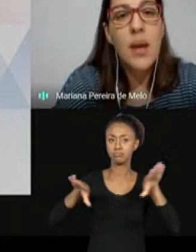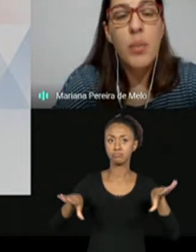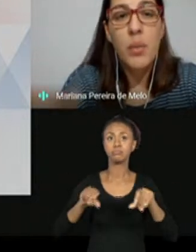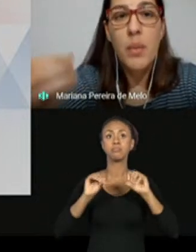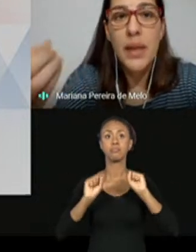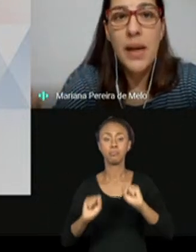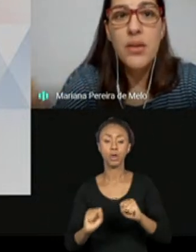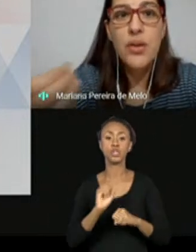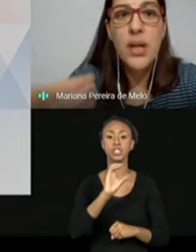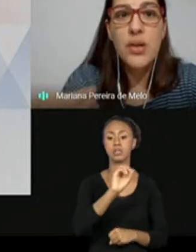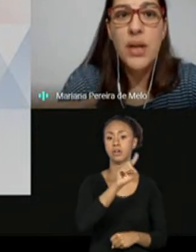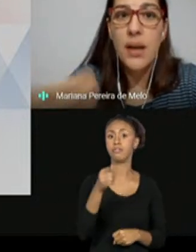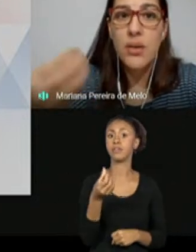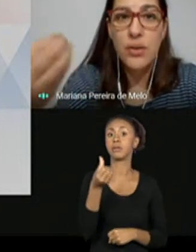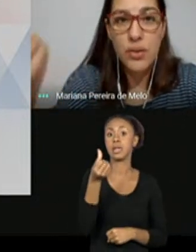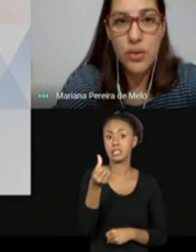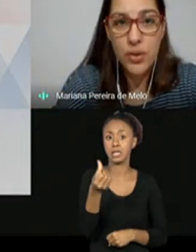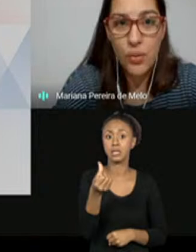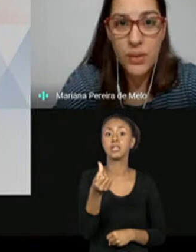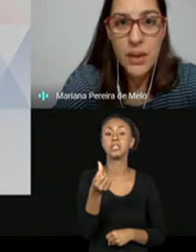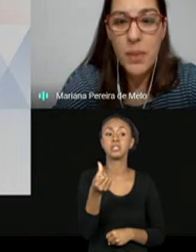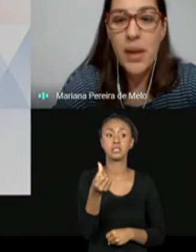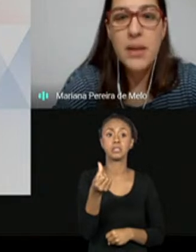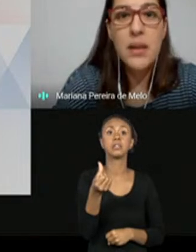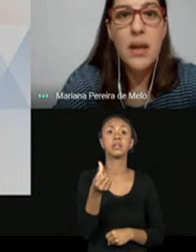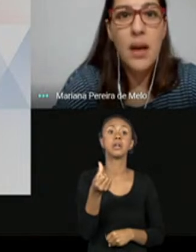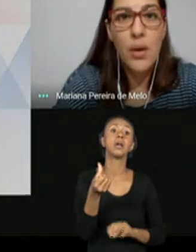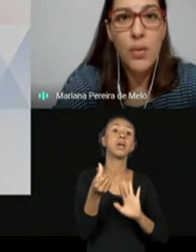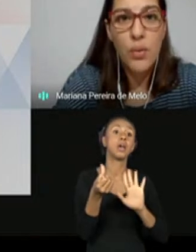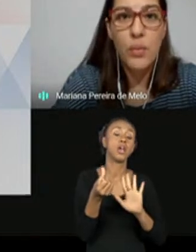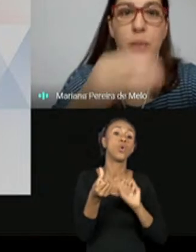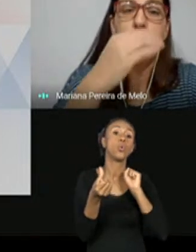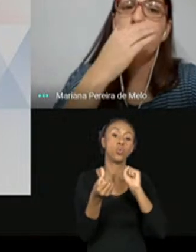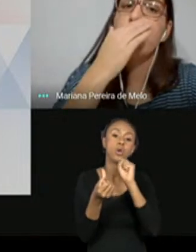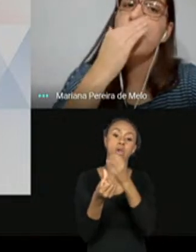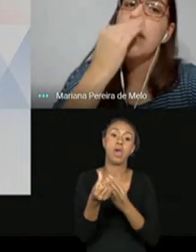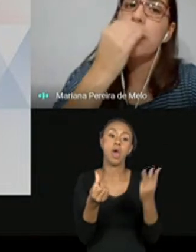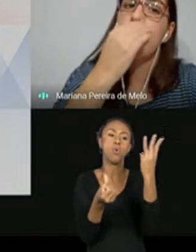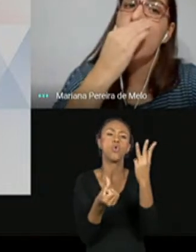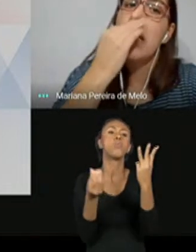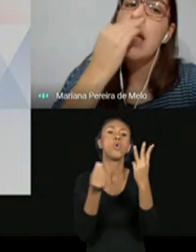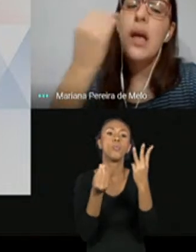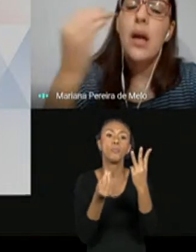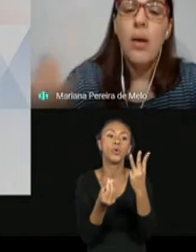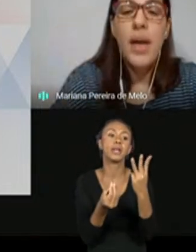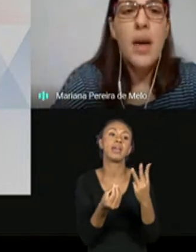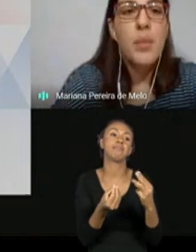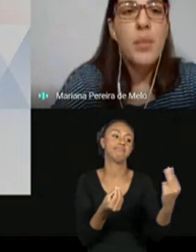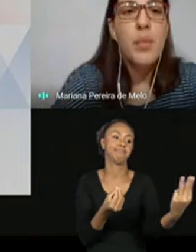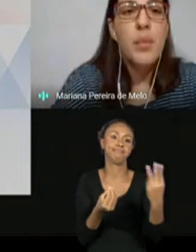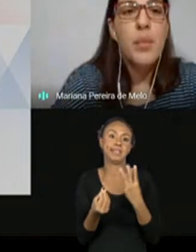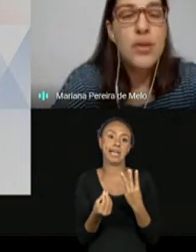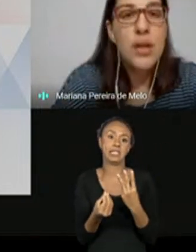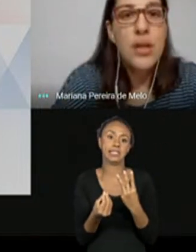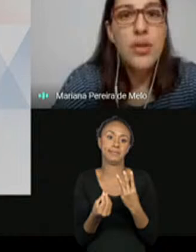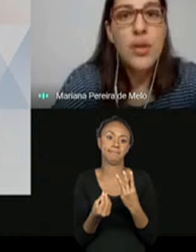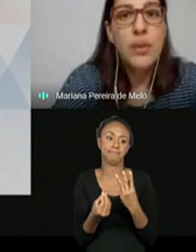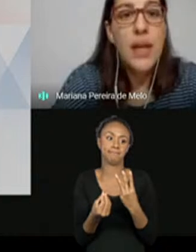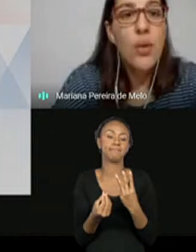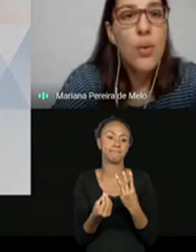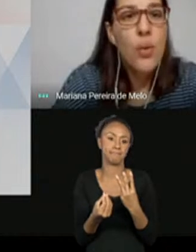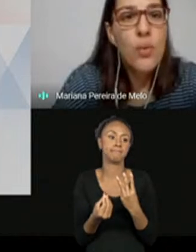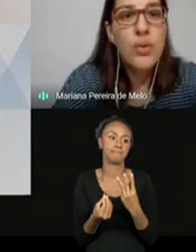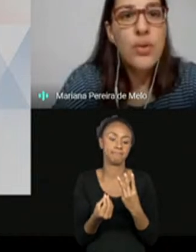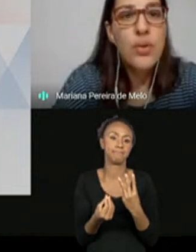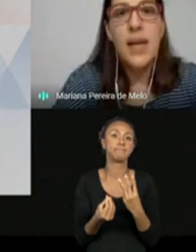que é a probabilidade de retirar de outra espécie ao cubo. Tá? Qual é a probabilidade de eu